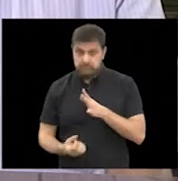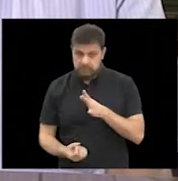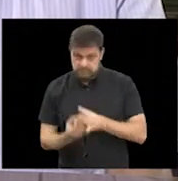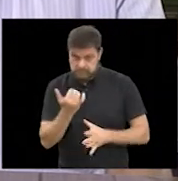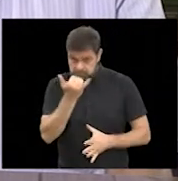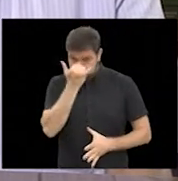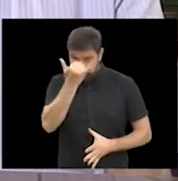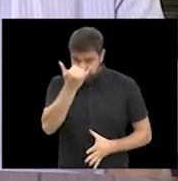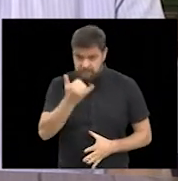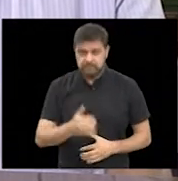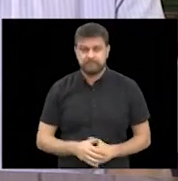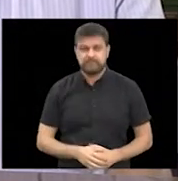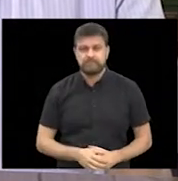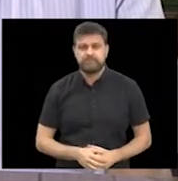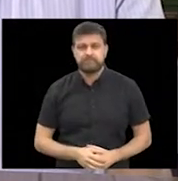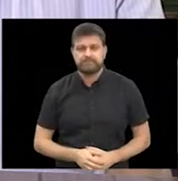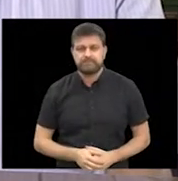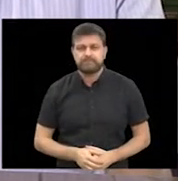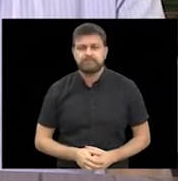ou erosão,